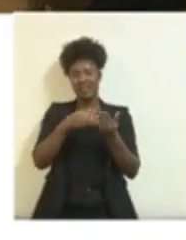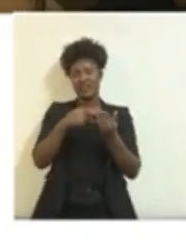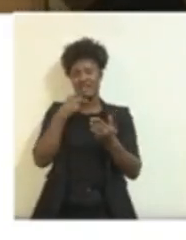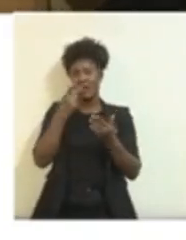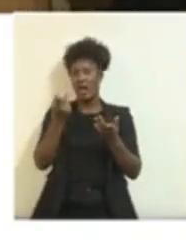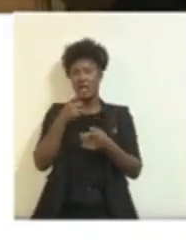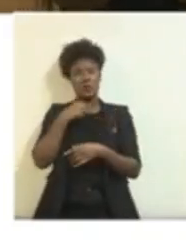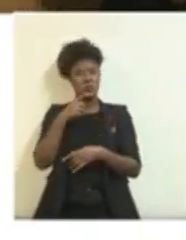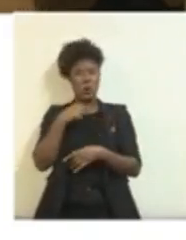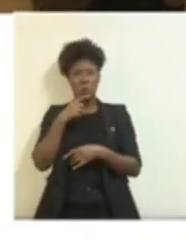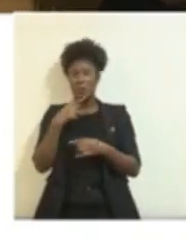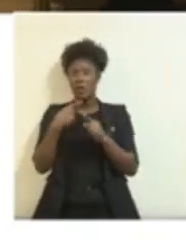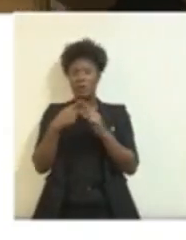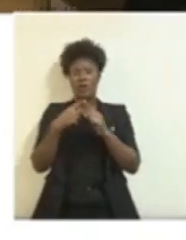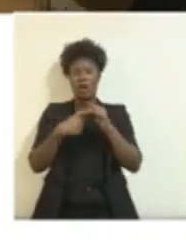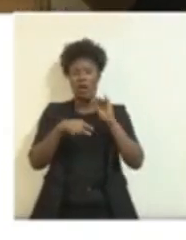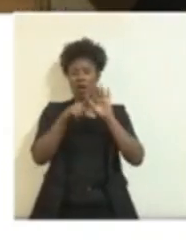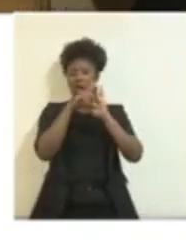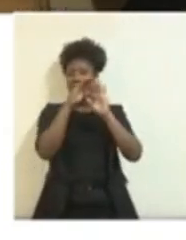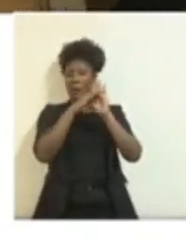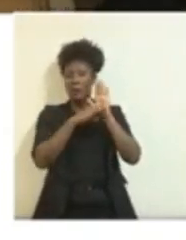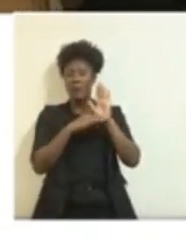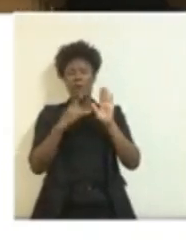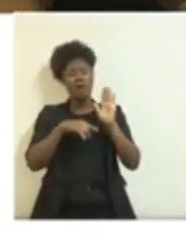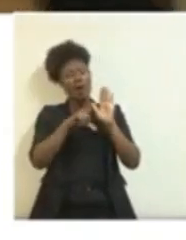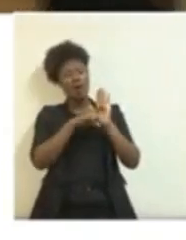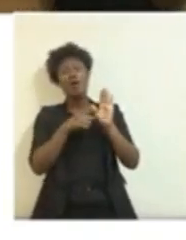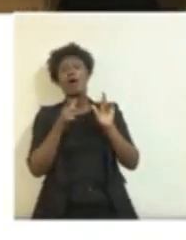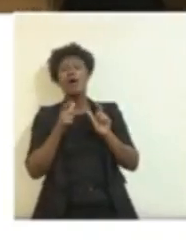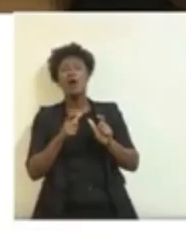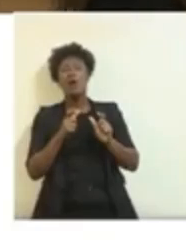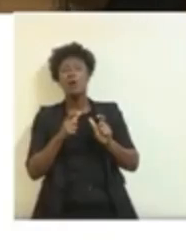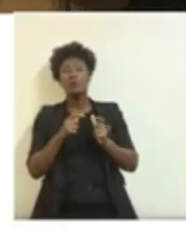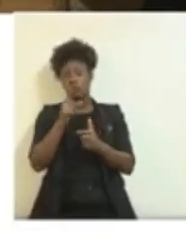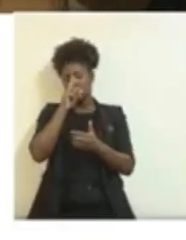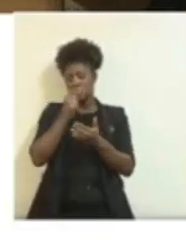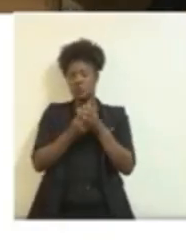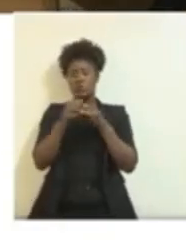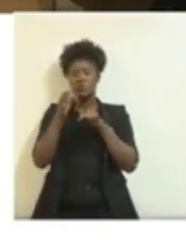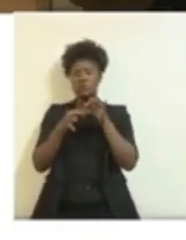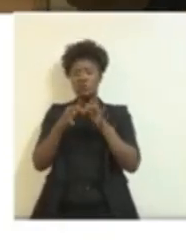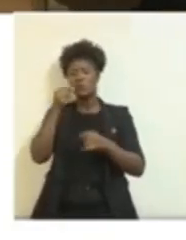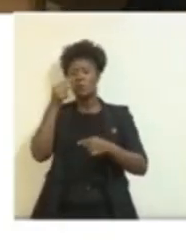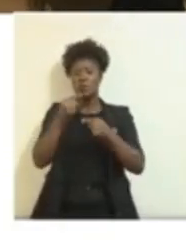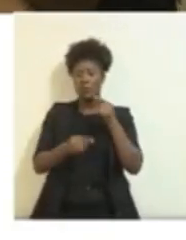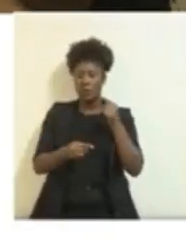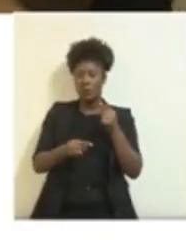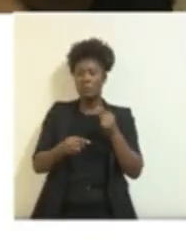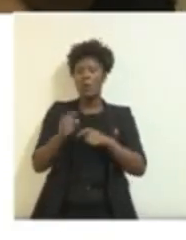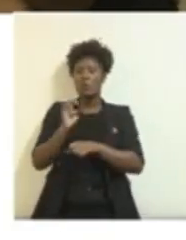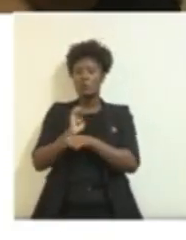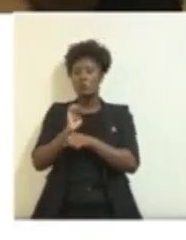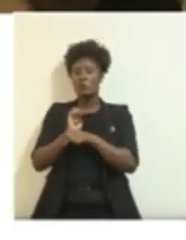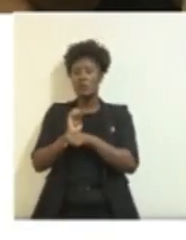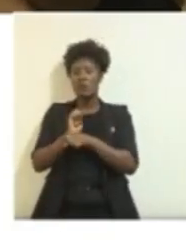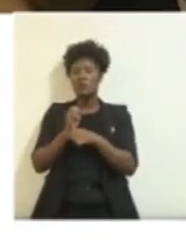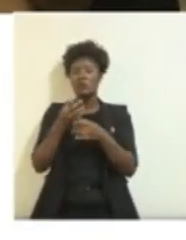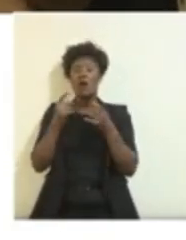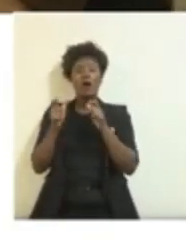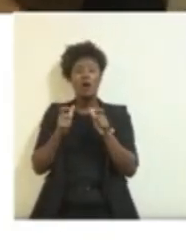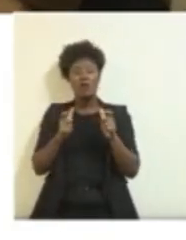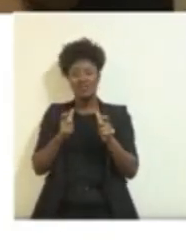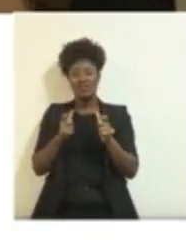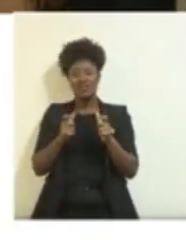lei impede. Onde que está a lei? A decisão judicial. Onde está na decisão judicial que proíbe o Estado de validar o CAR?